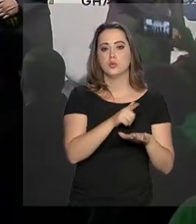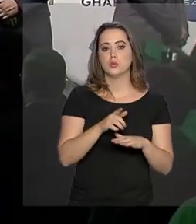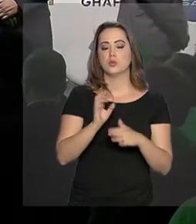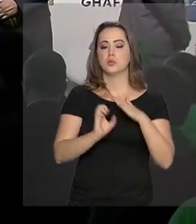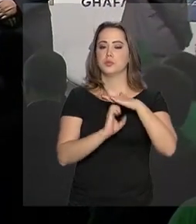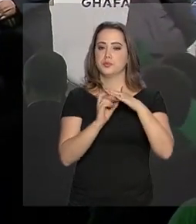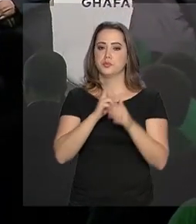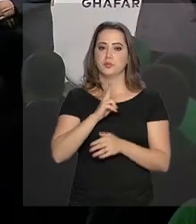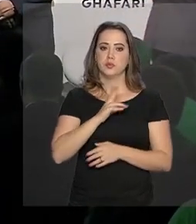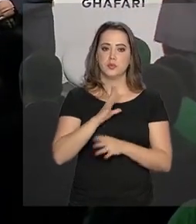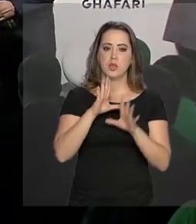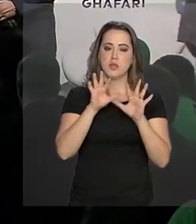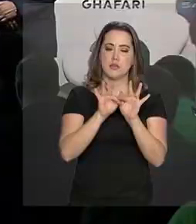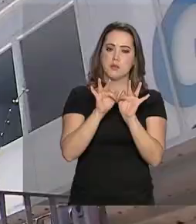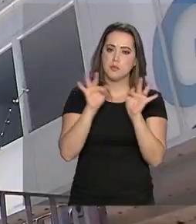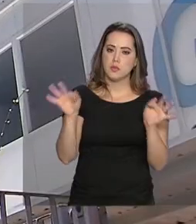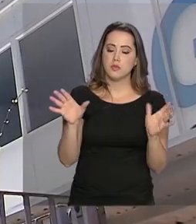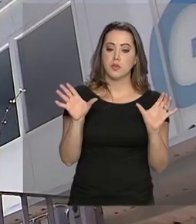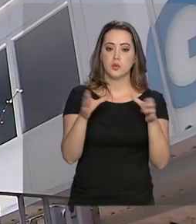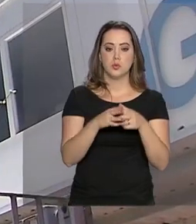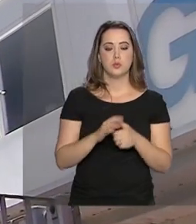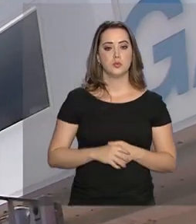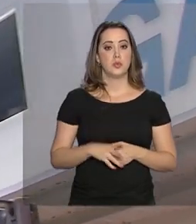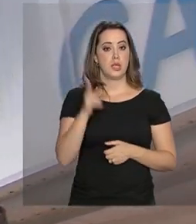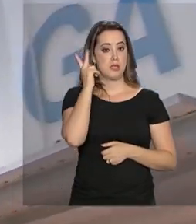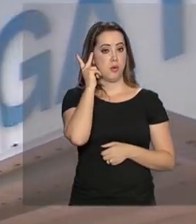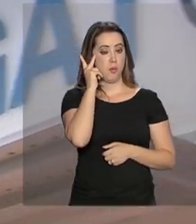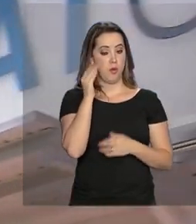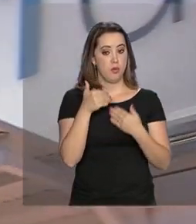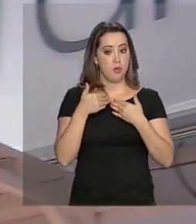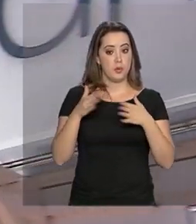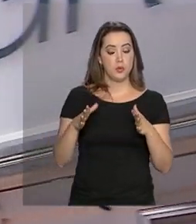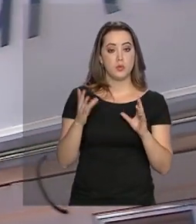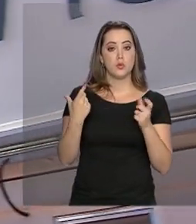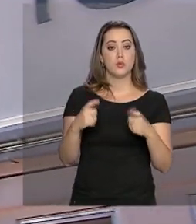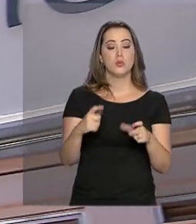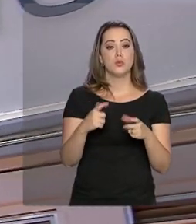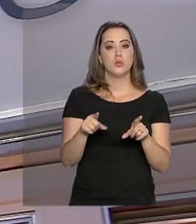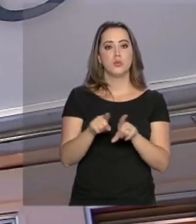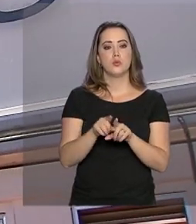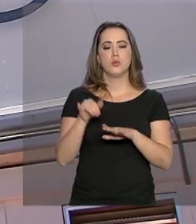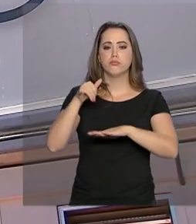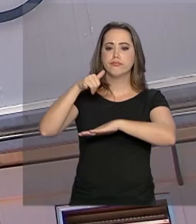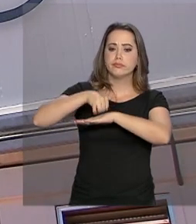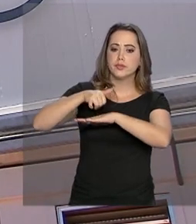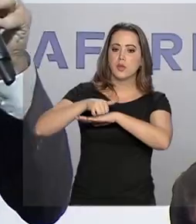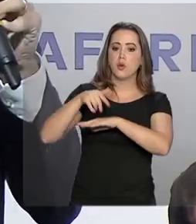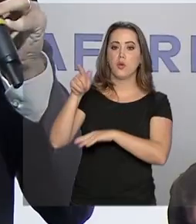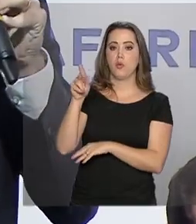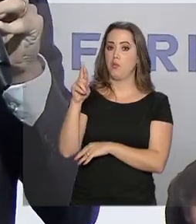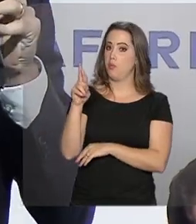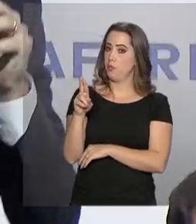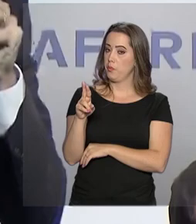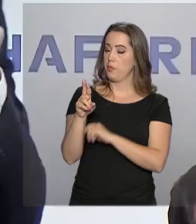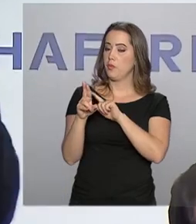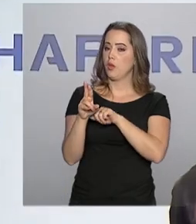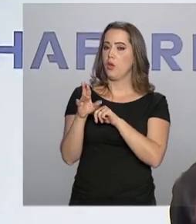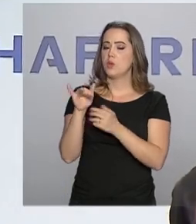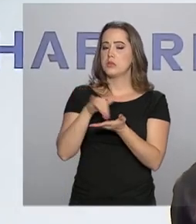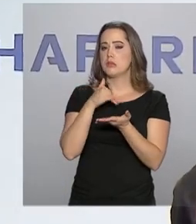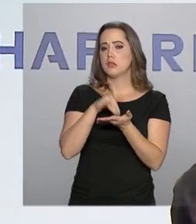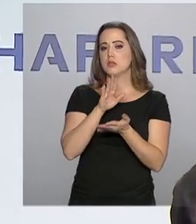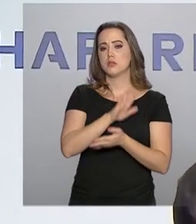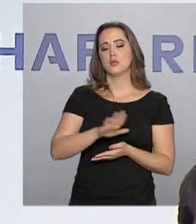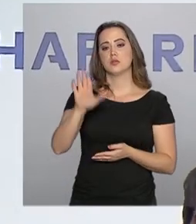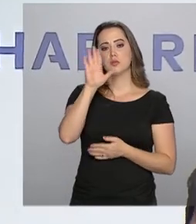e desburocratizar o setor. Em São Paulo, durante a inauguração do novo terminal de aviação geral em Guarulhos, o secretário nacional de